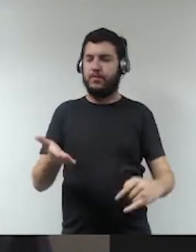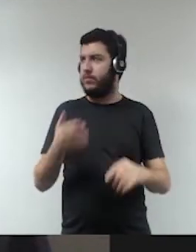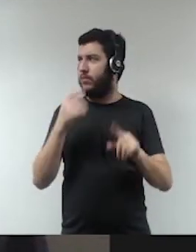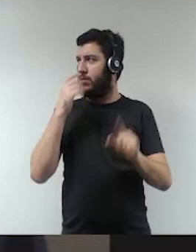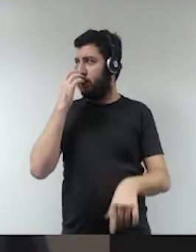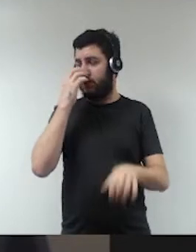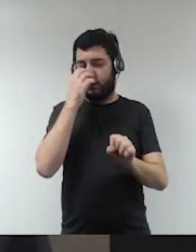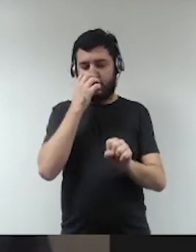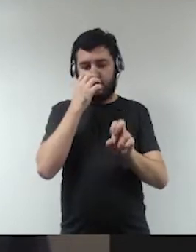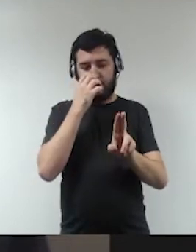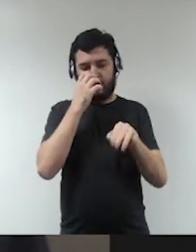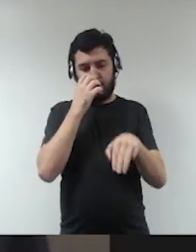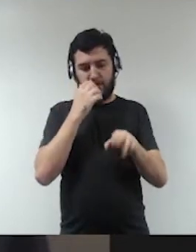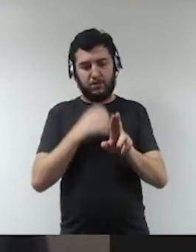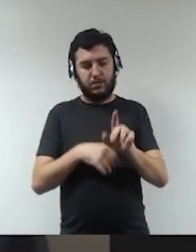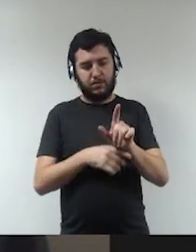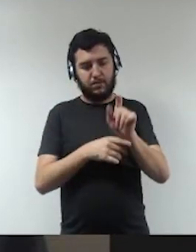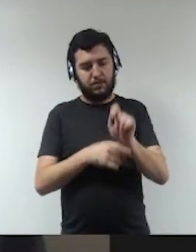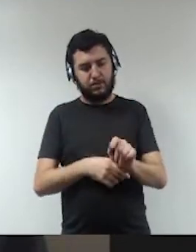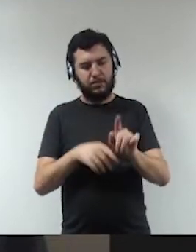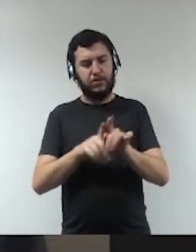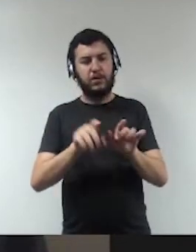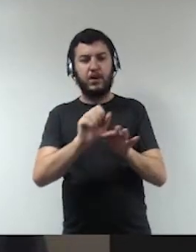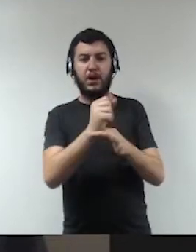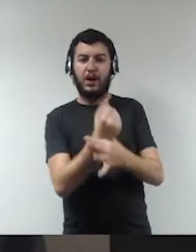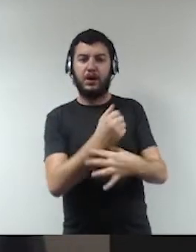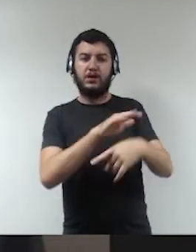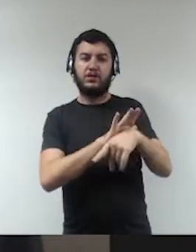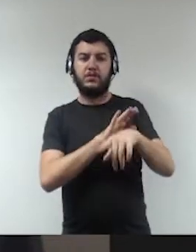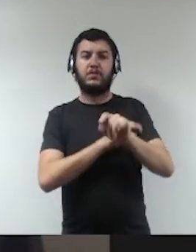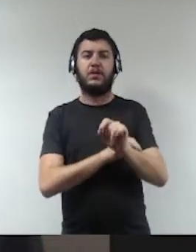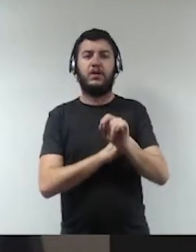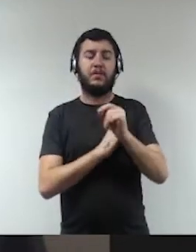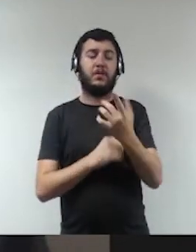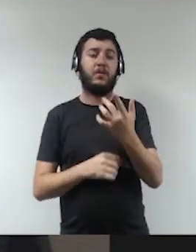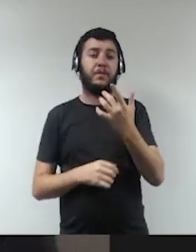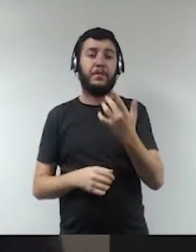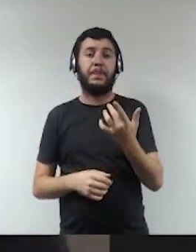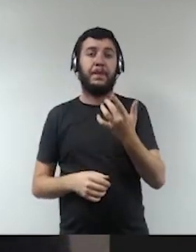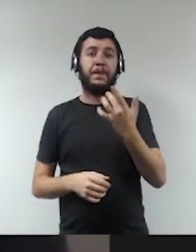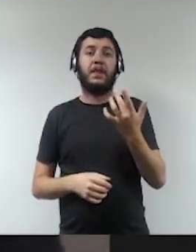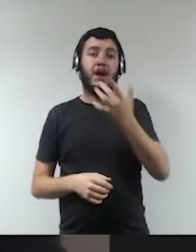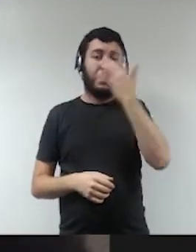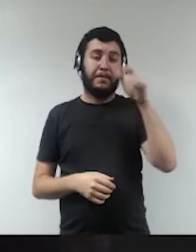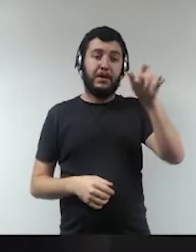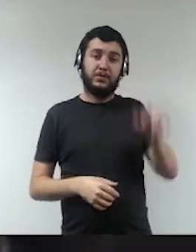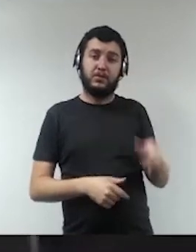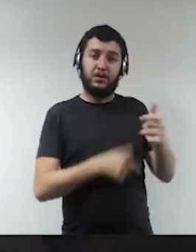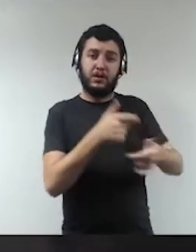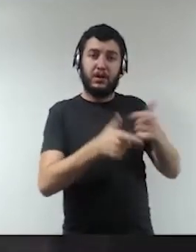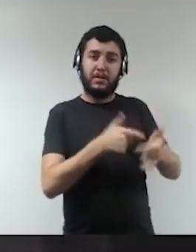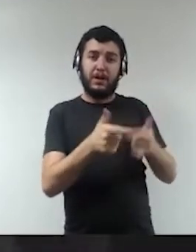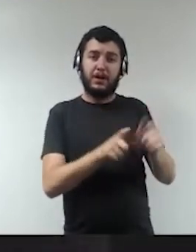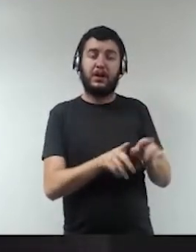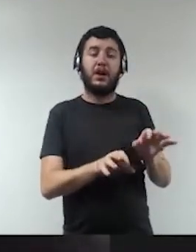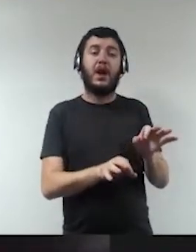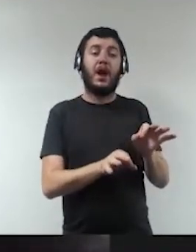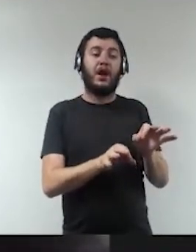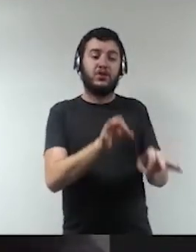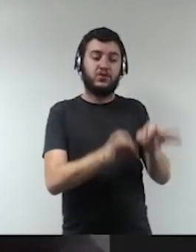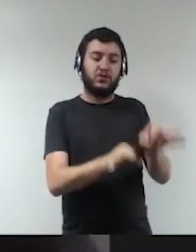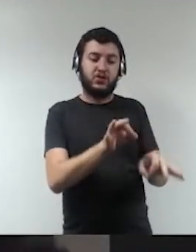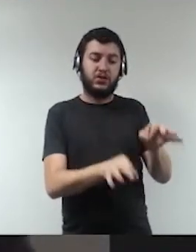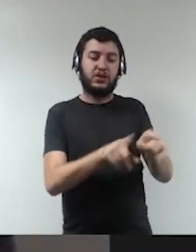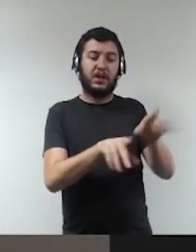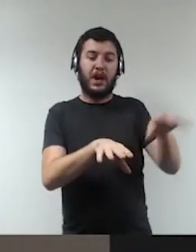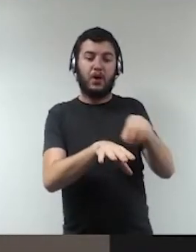quanto possível, garantir-se ao jurisdicionado a segurança jurídica que recomende ao jurisdicionado ou